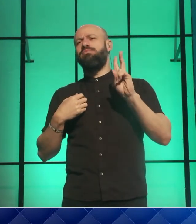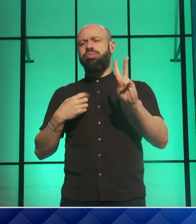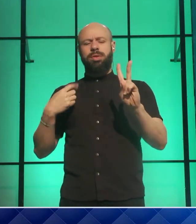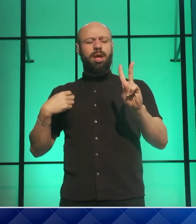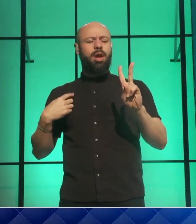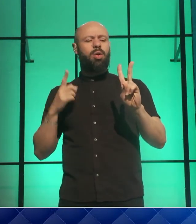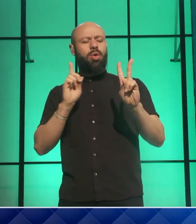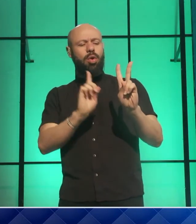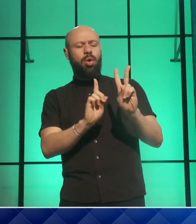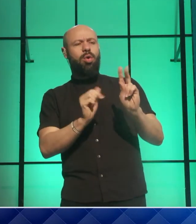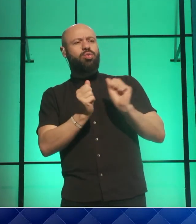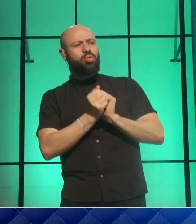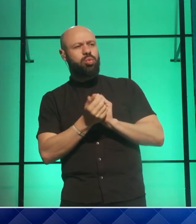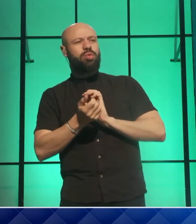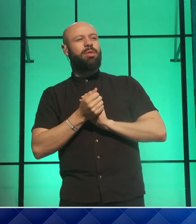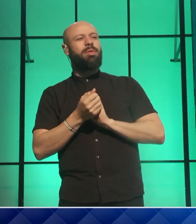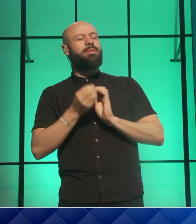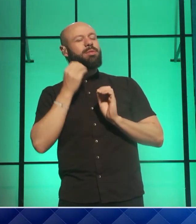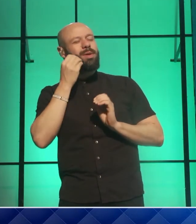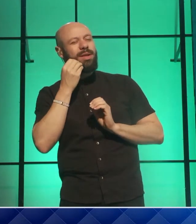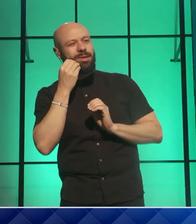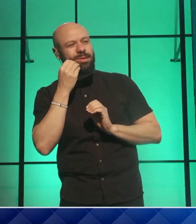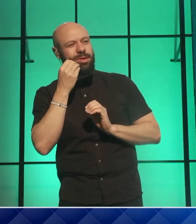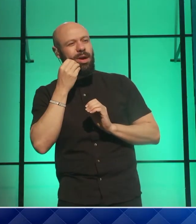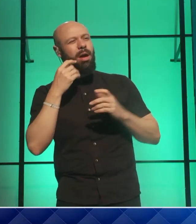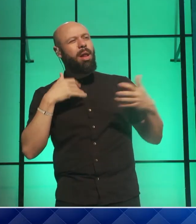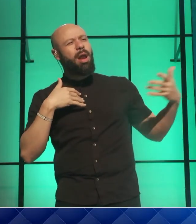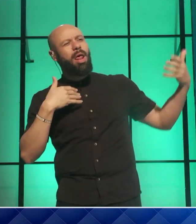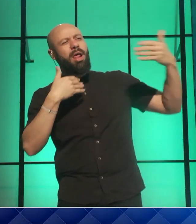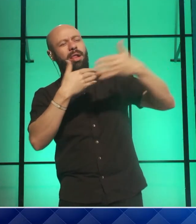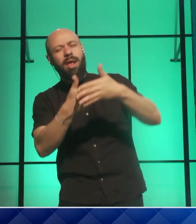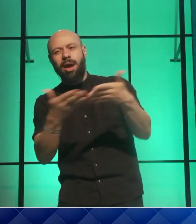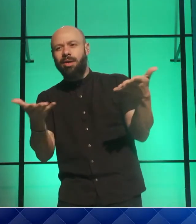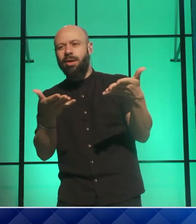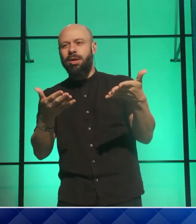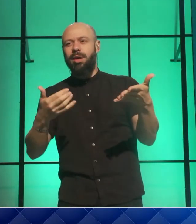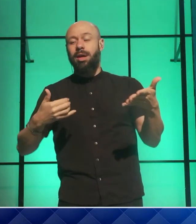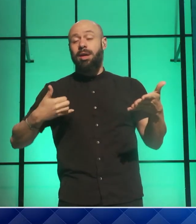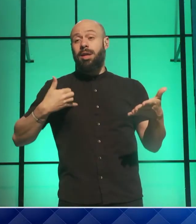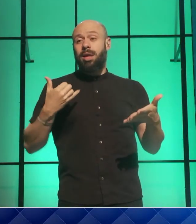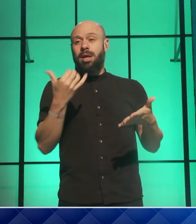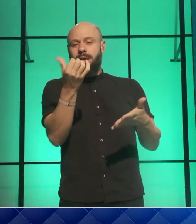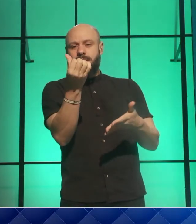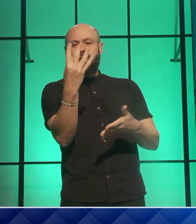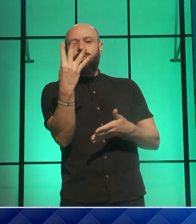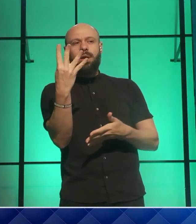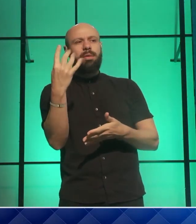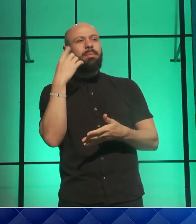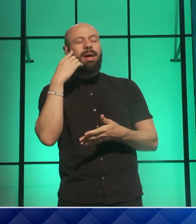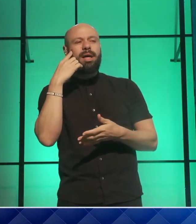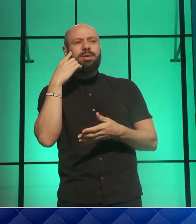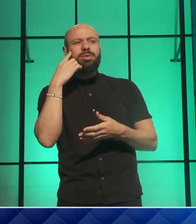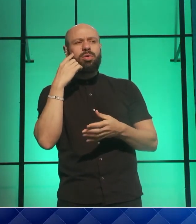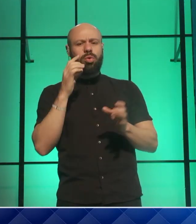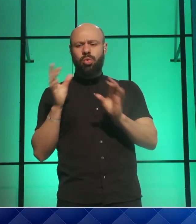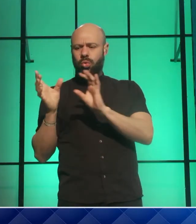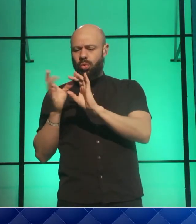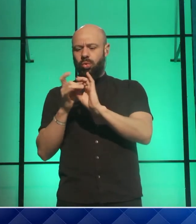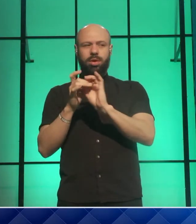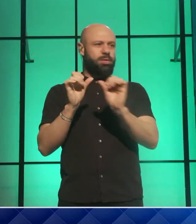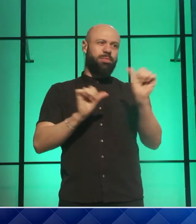e hoje, em cima dos meus 64 anos, estou vivendo uma realidade e posso dizer para vocês: os tempos mudaram